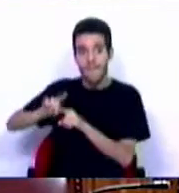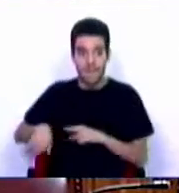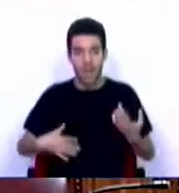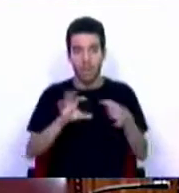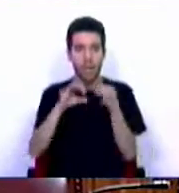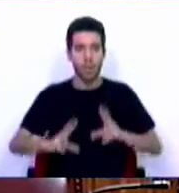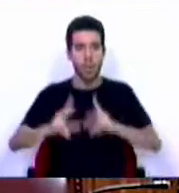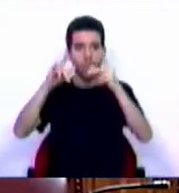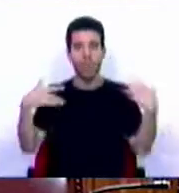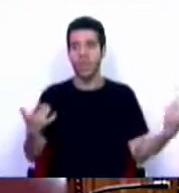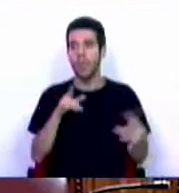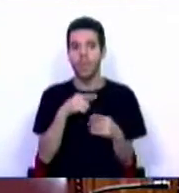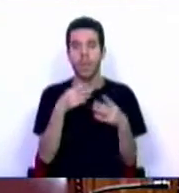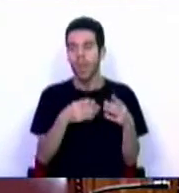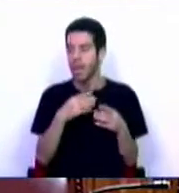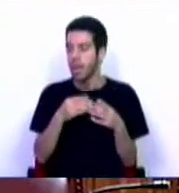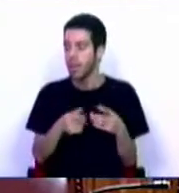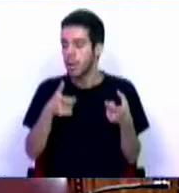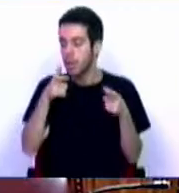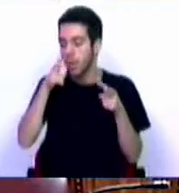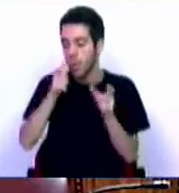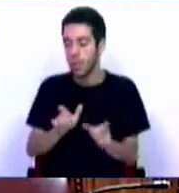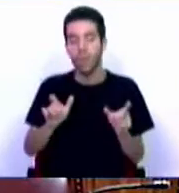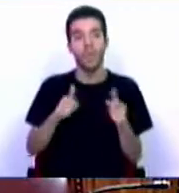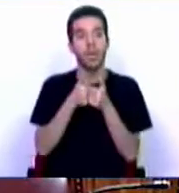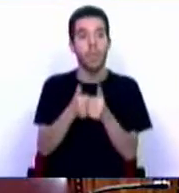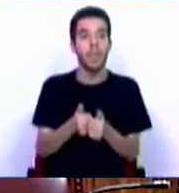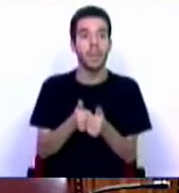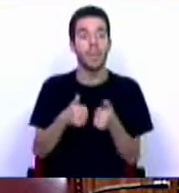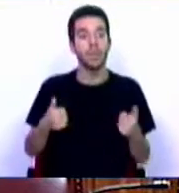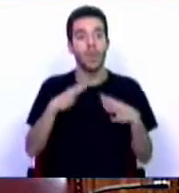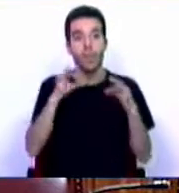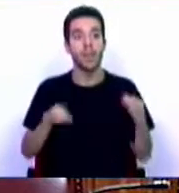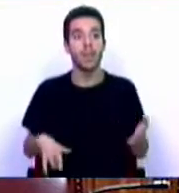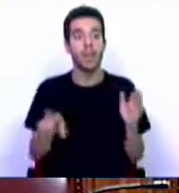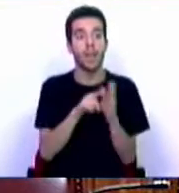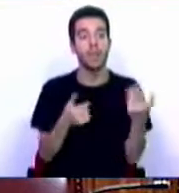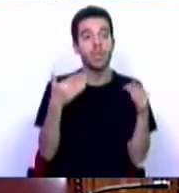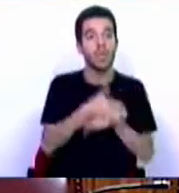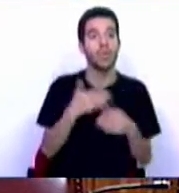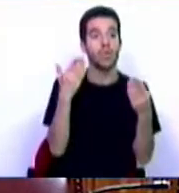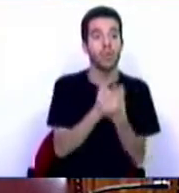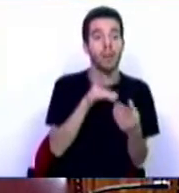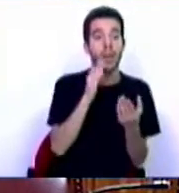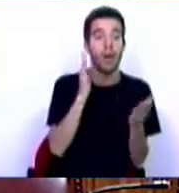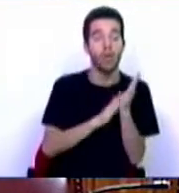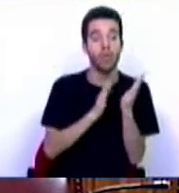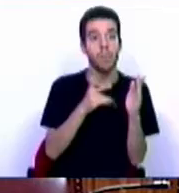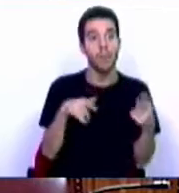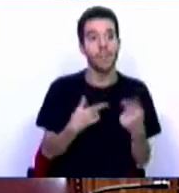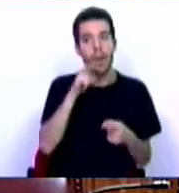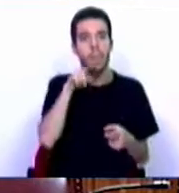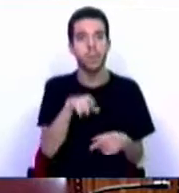da evolução de outros instrumentos de controle e acompanhamento normativo no plano administrativo. A lei de acesso aos documentos, por exemplo, foi garantindo também